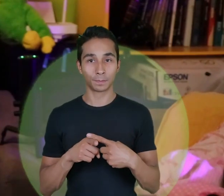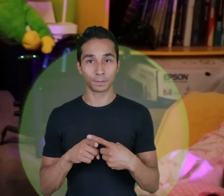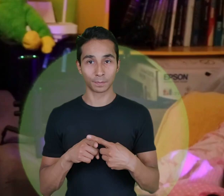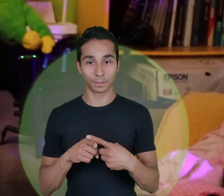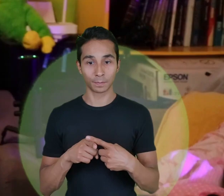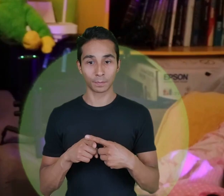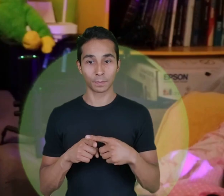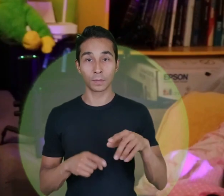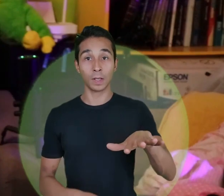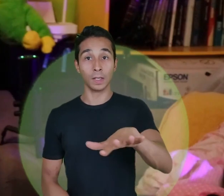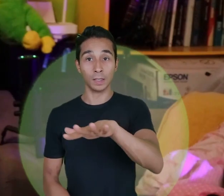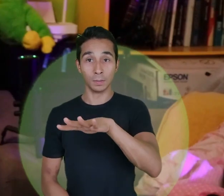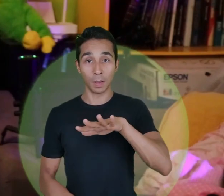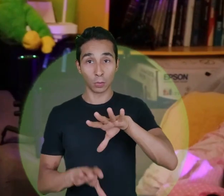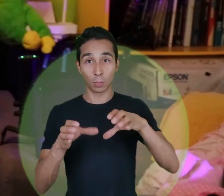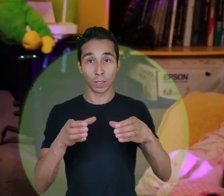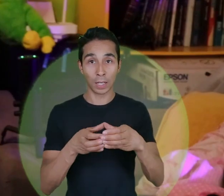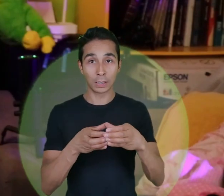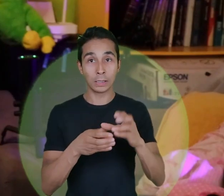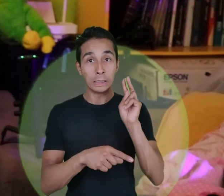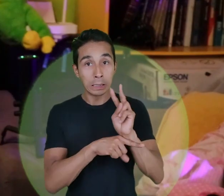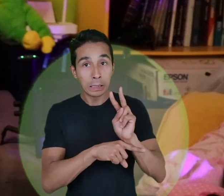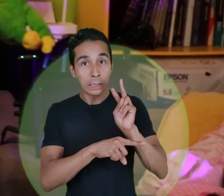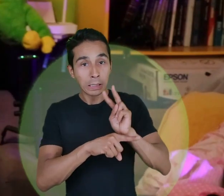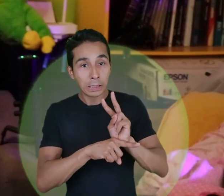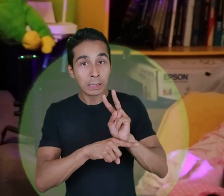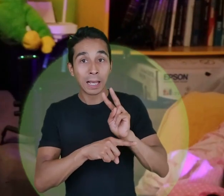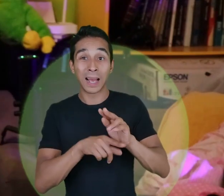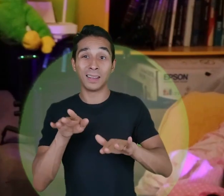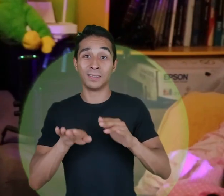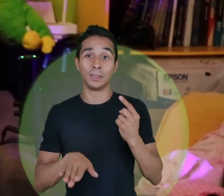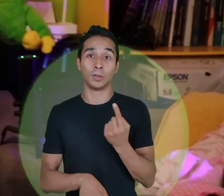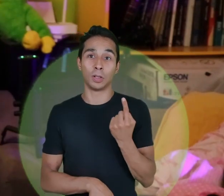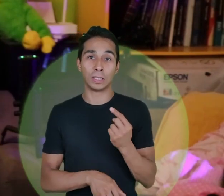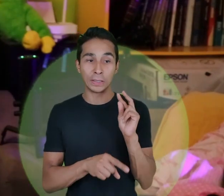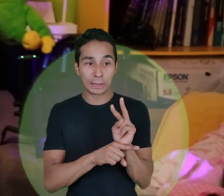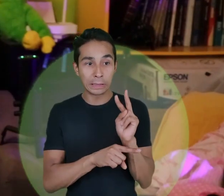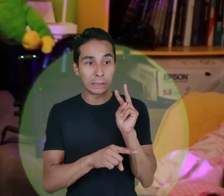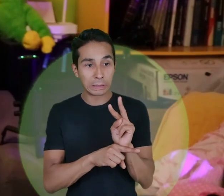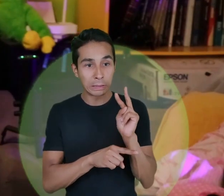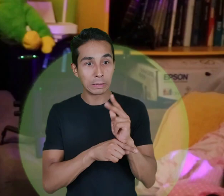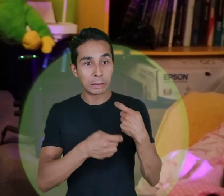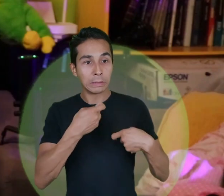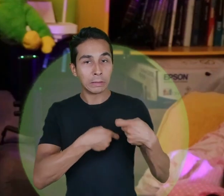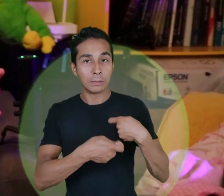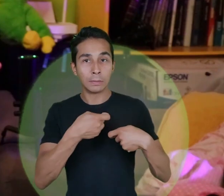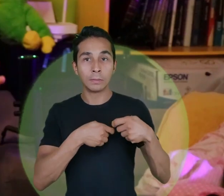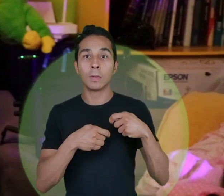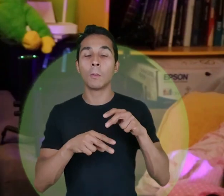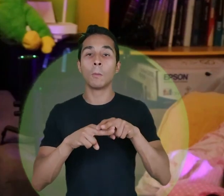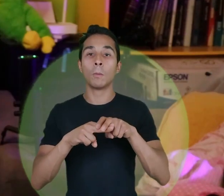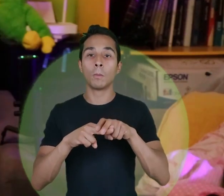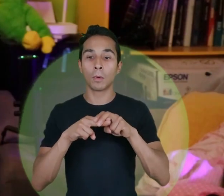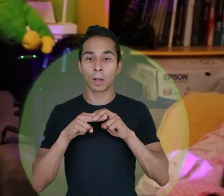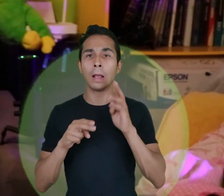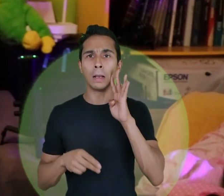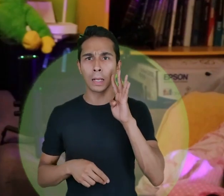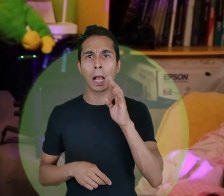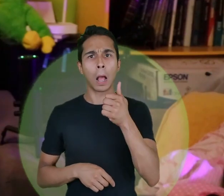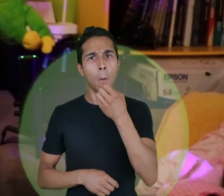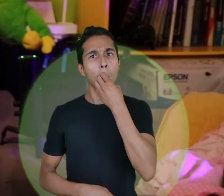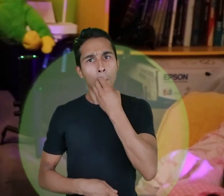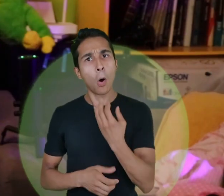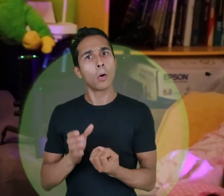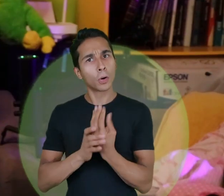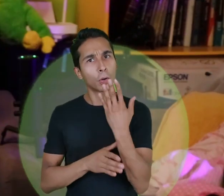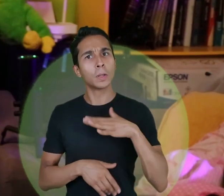muitas vezes se você estiver na frente de um espaço ali, tipo, comunitário, você vai se ver sozinho, porque existe também muito do incentivo, tipo, nossa, é muito legal o